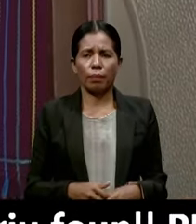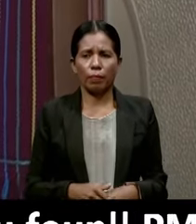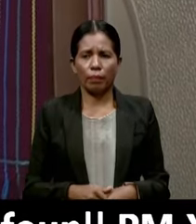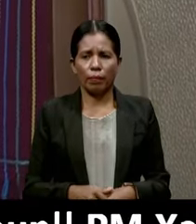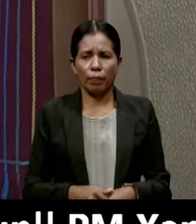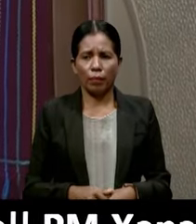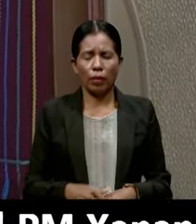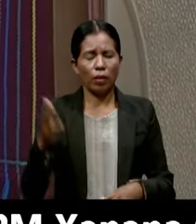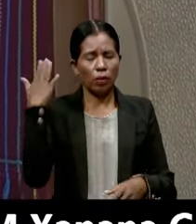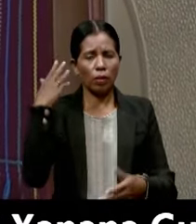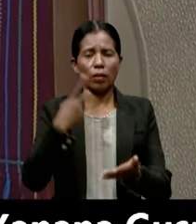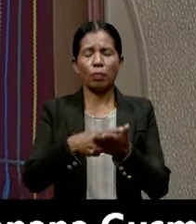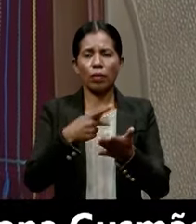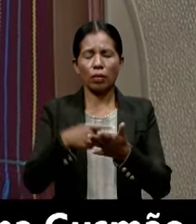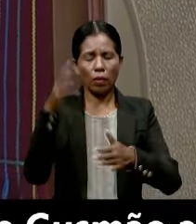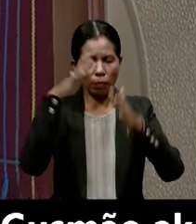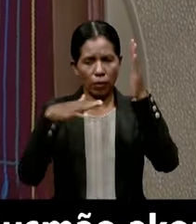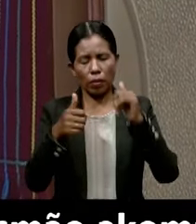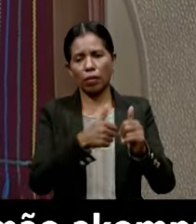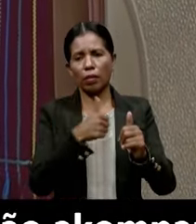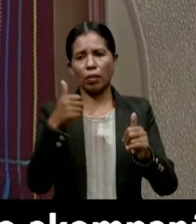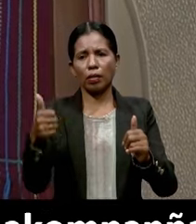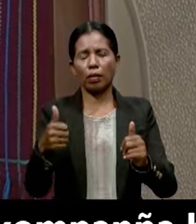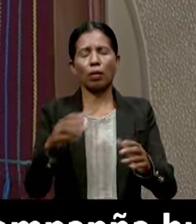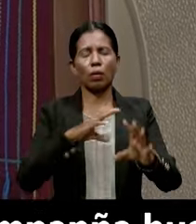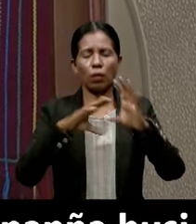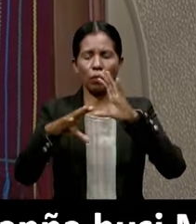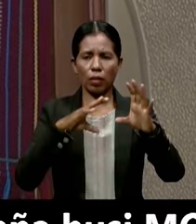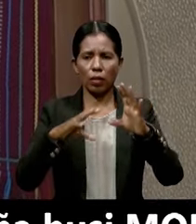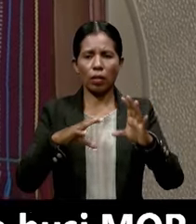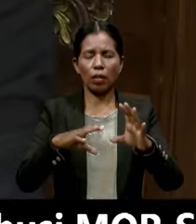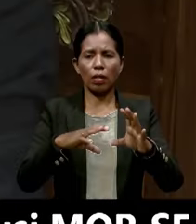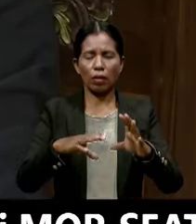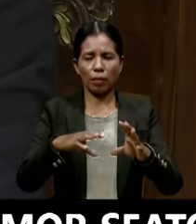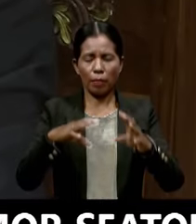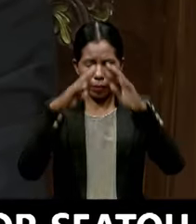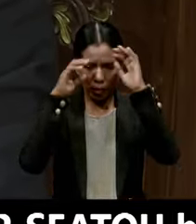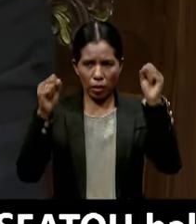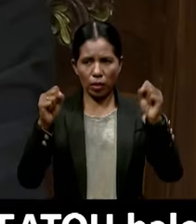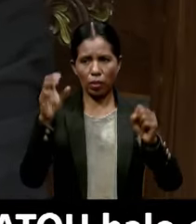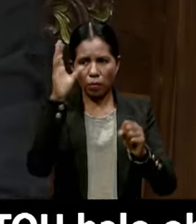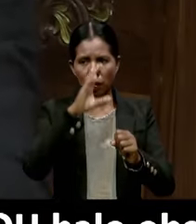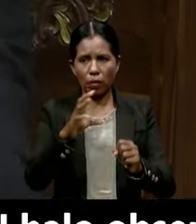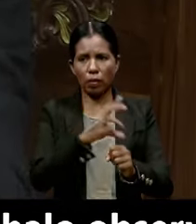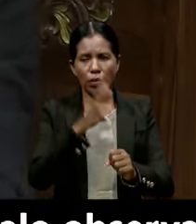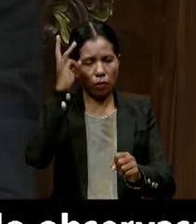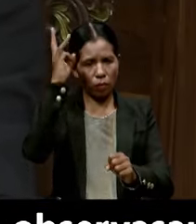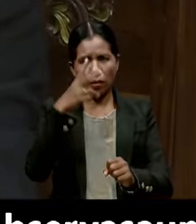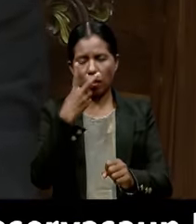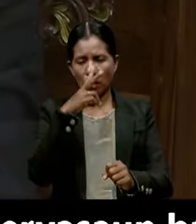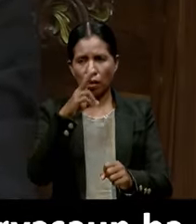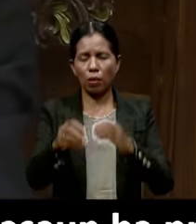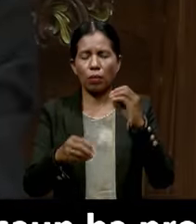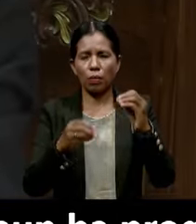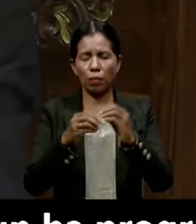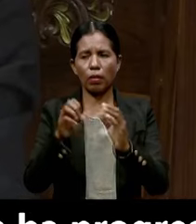Aror beras projeto problema balo operador telecomunicação barco socialista presidente do público preocupa los aí socialista tá bom preocupa né mas só preocupa leu né que é o estatuto de